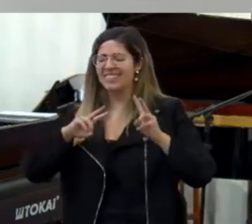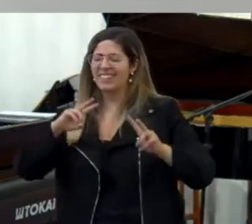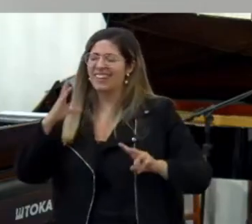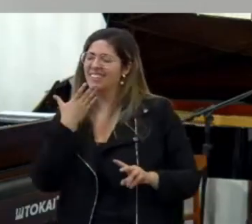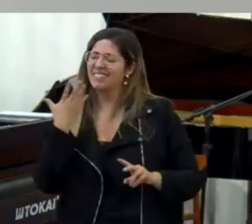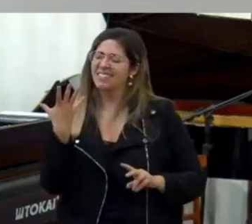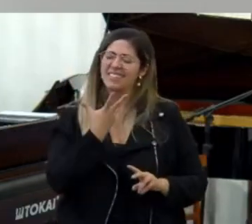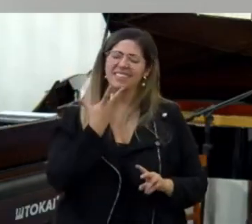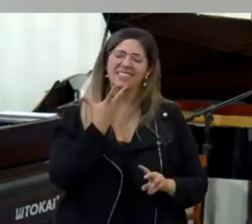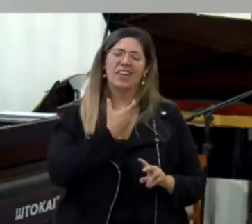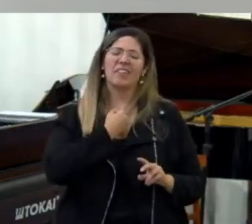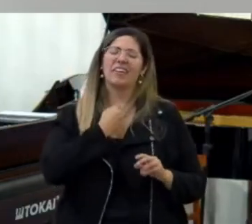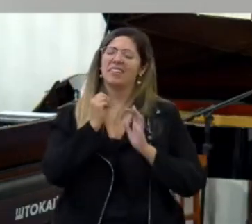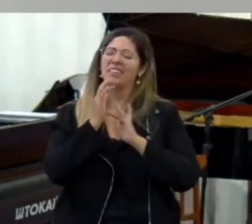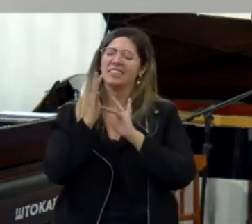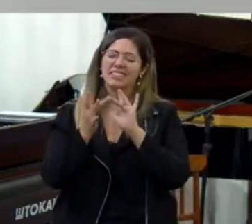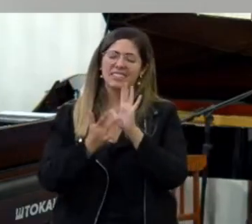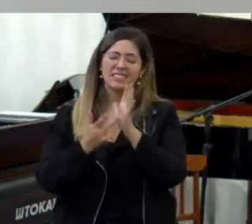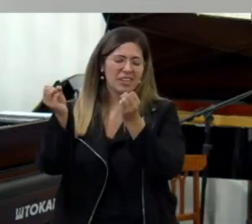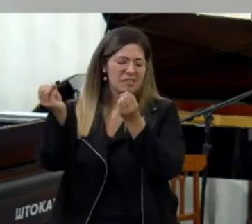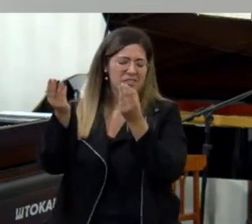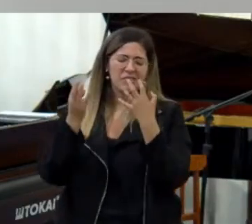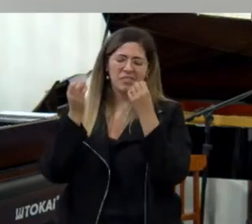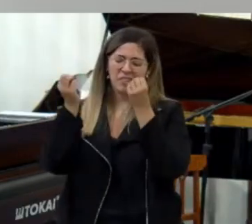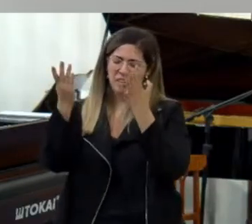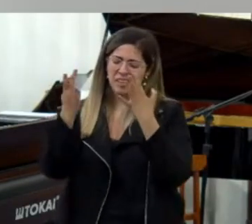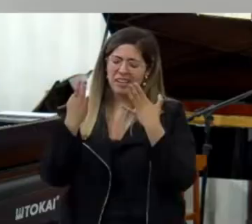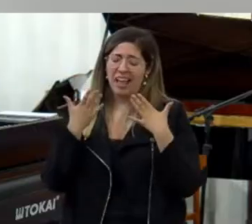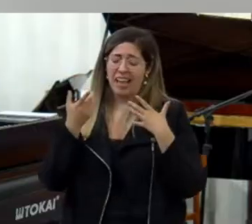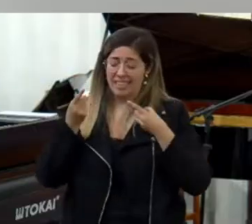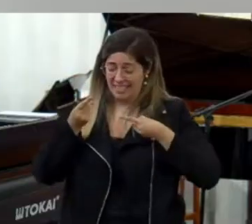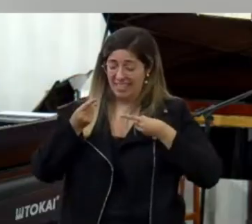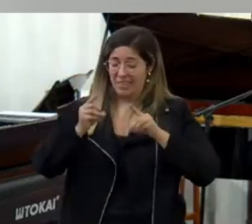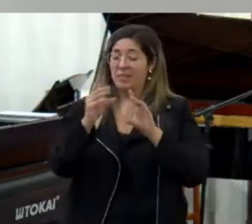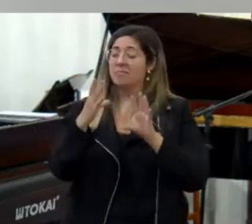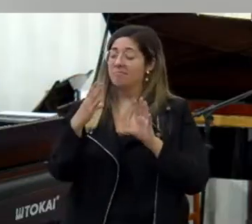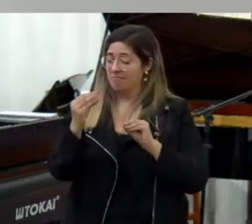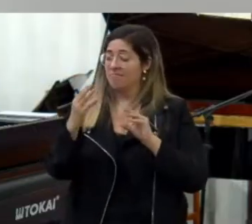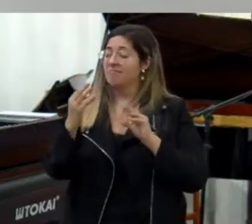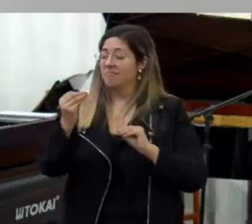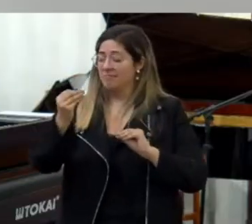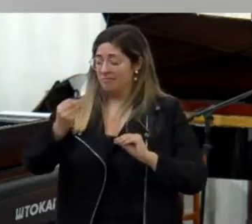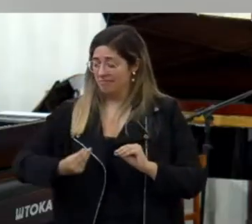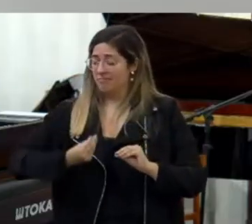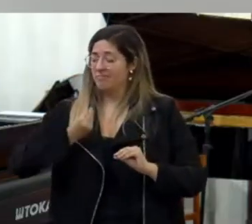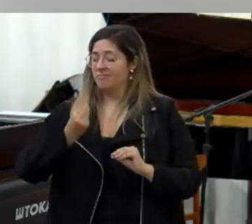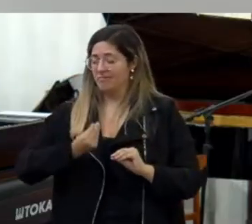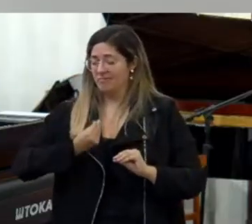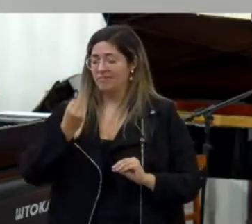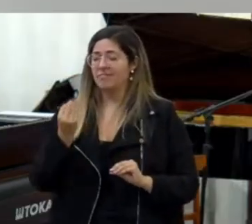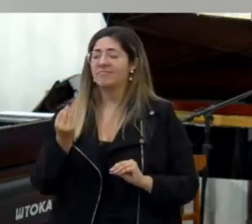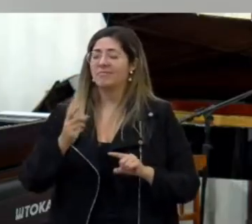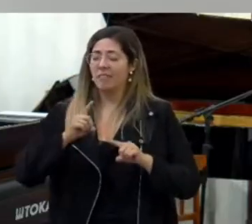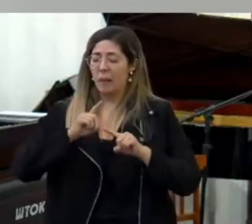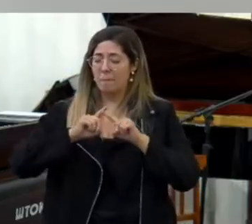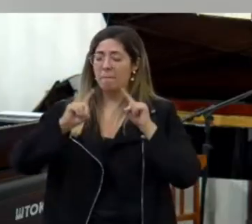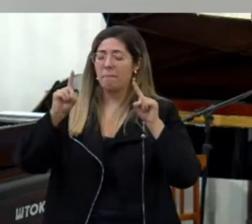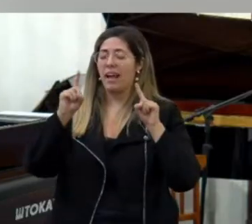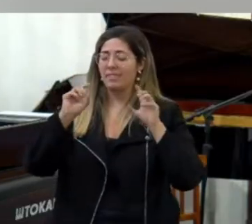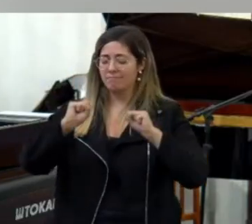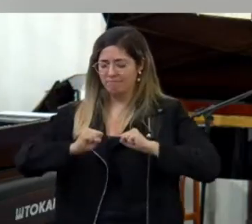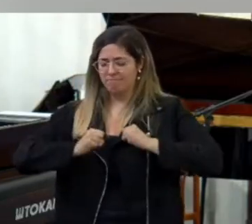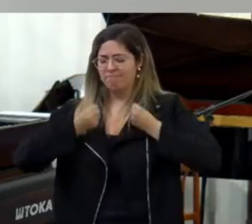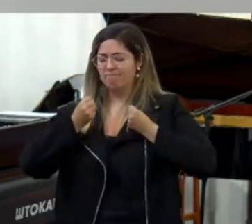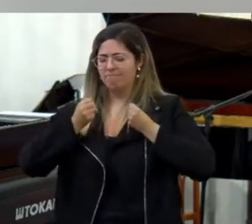Redentor. Abençoa-nos nisso, nós temos tantos desafios, tantas coisas pela frente, tanto para fazer, mas sob a